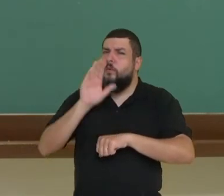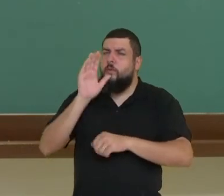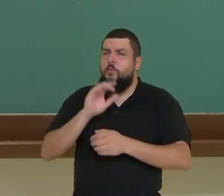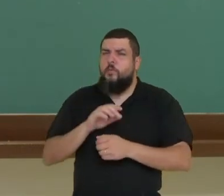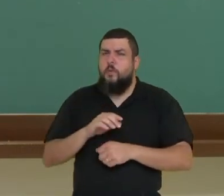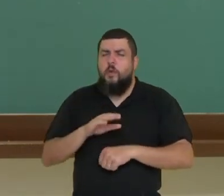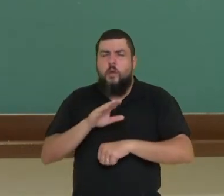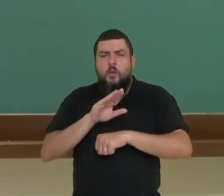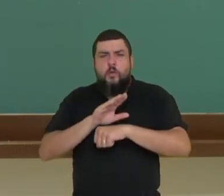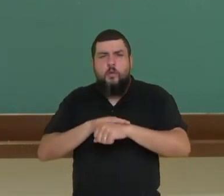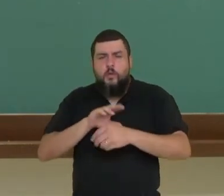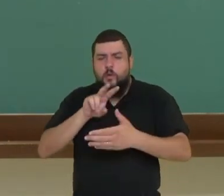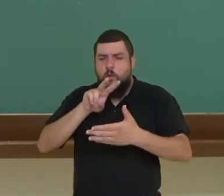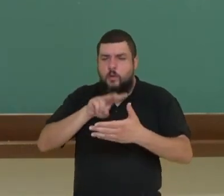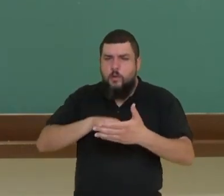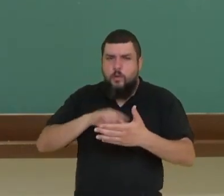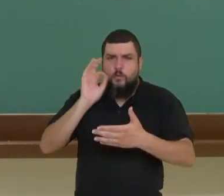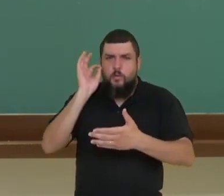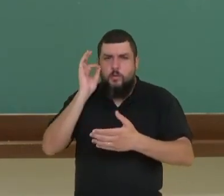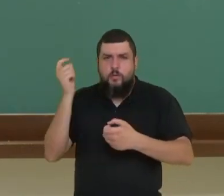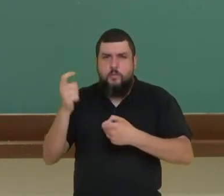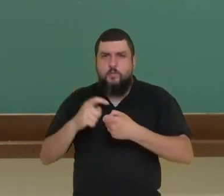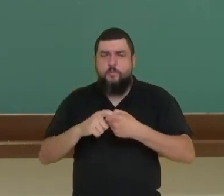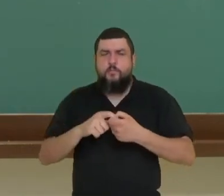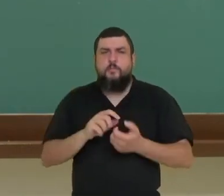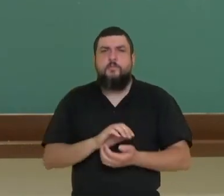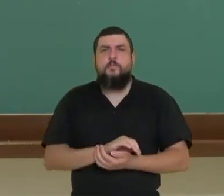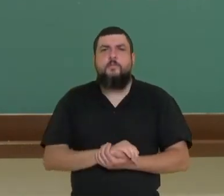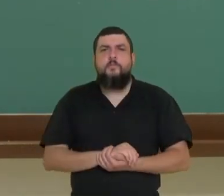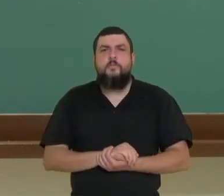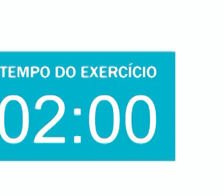tempo para vocês lerem, refletirem e voltamos na sequência.